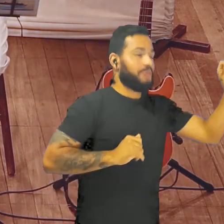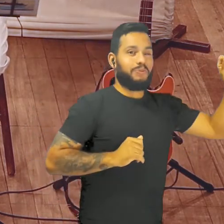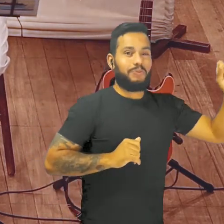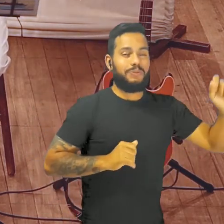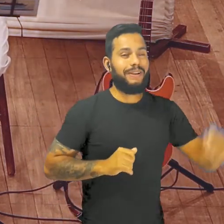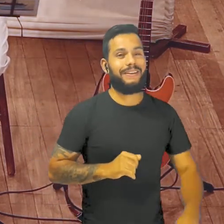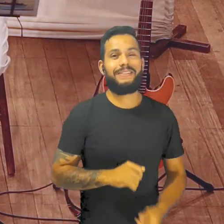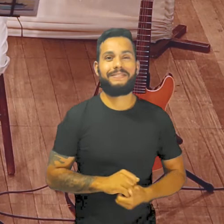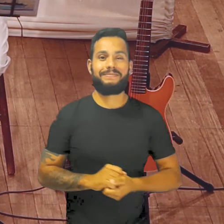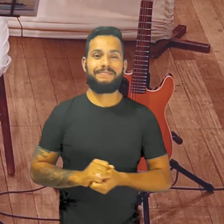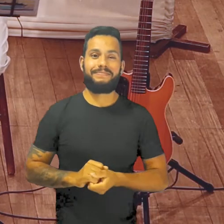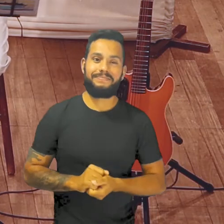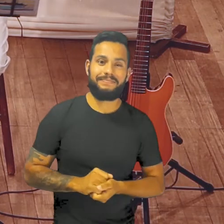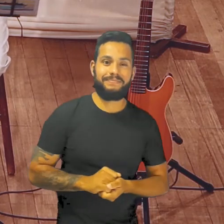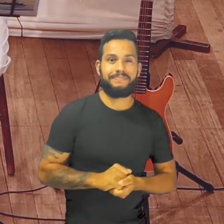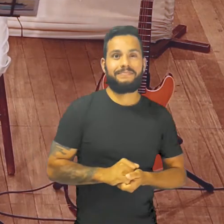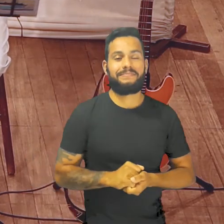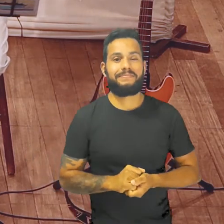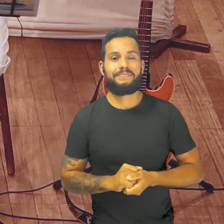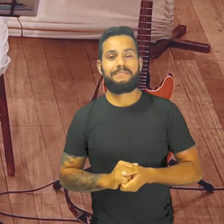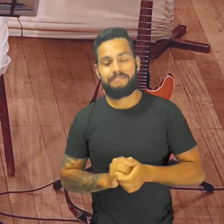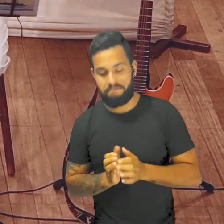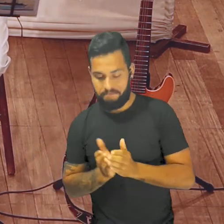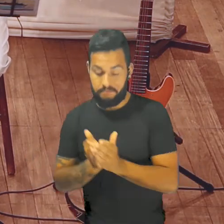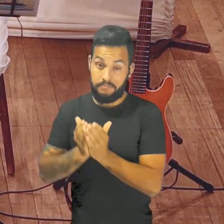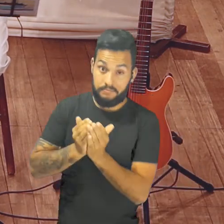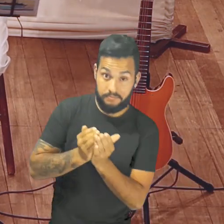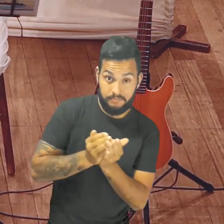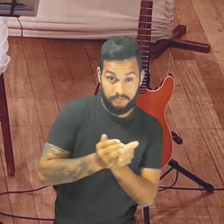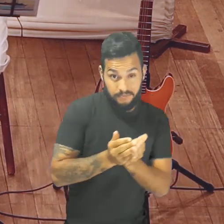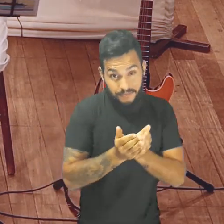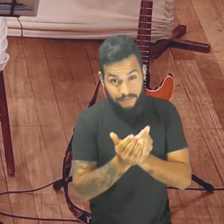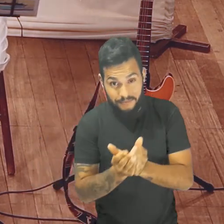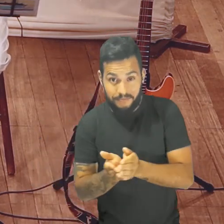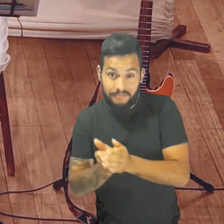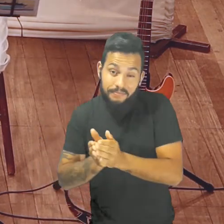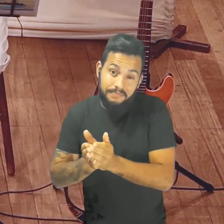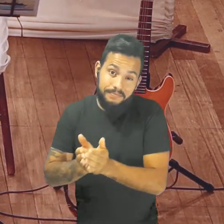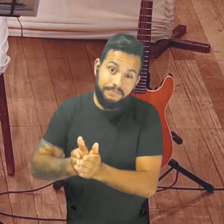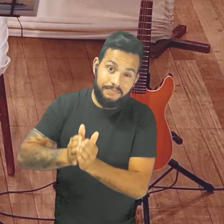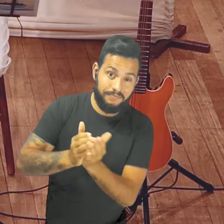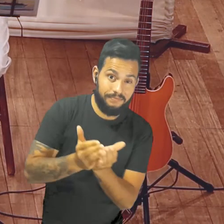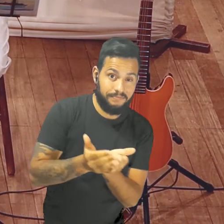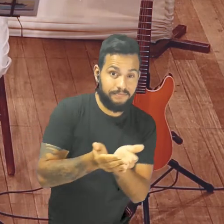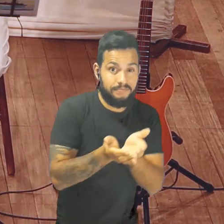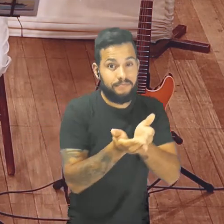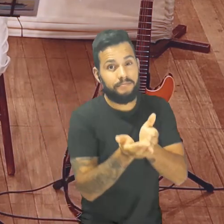velho não vai meter a sua mão em cumbuca.